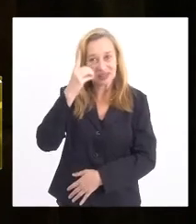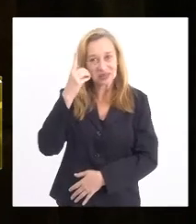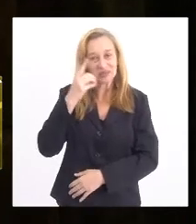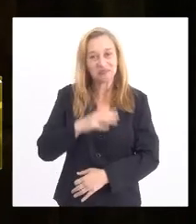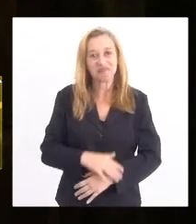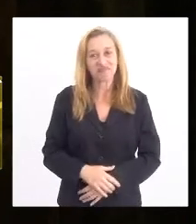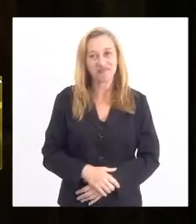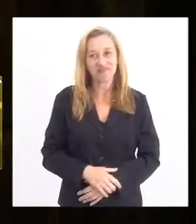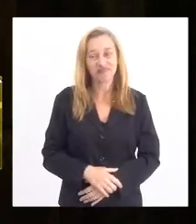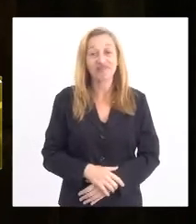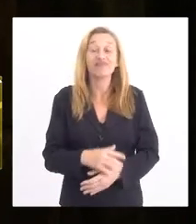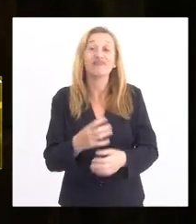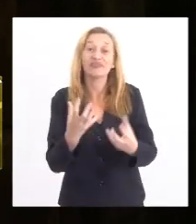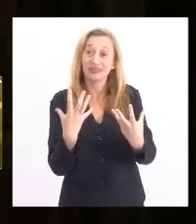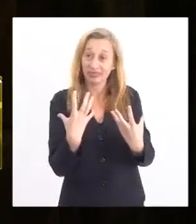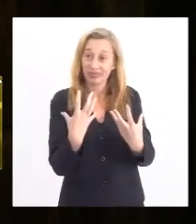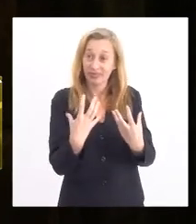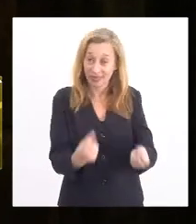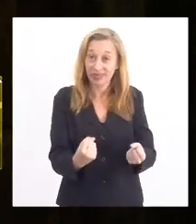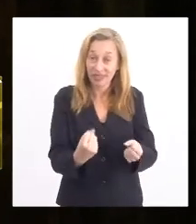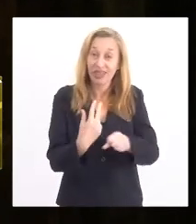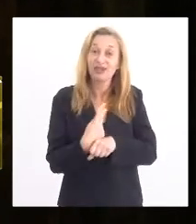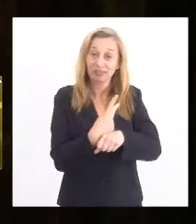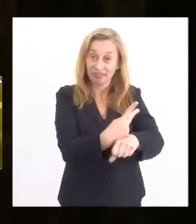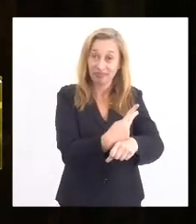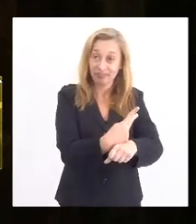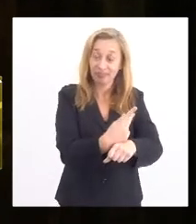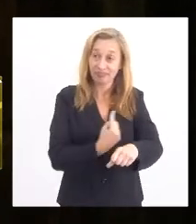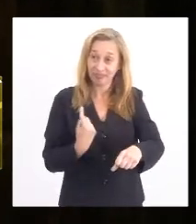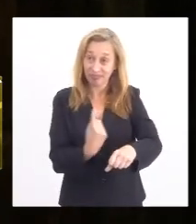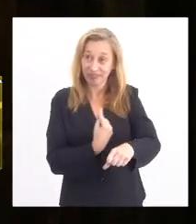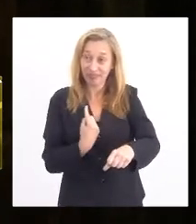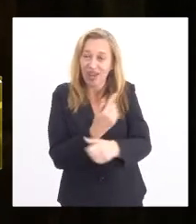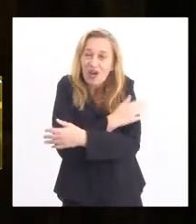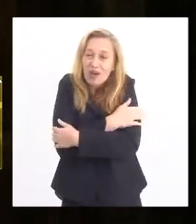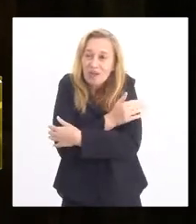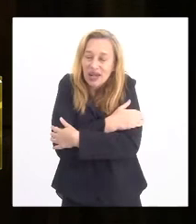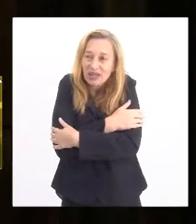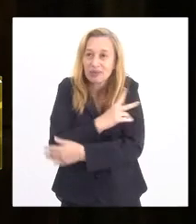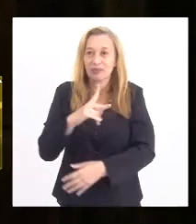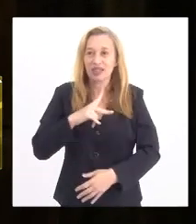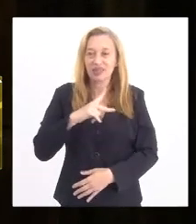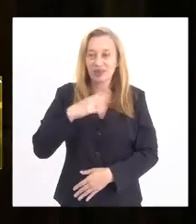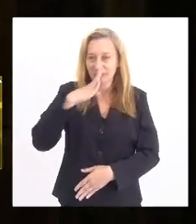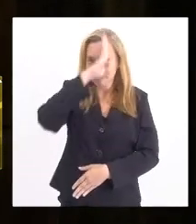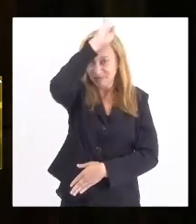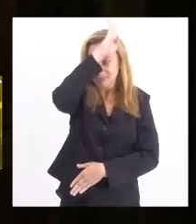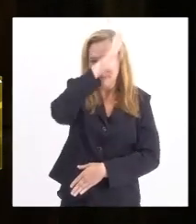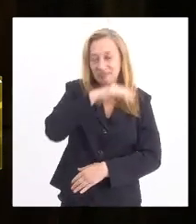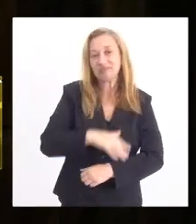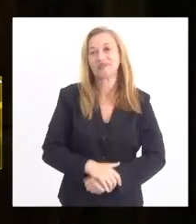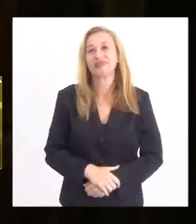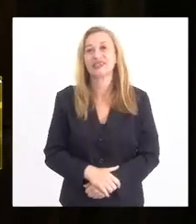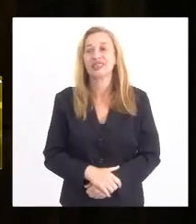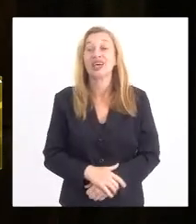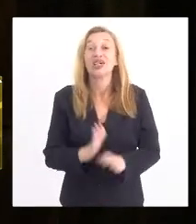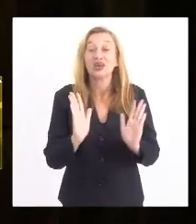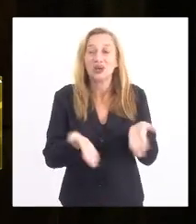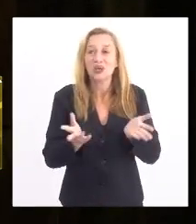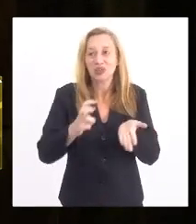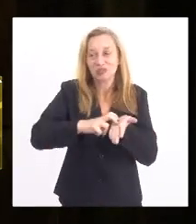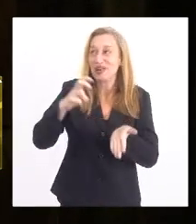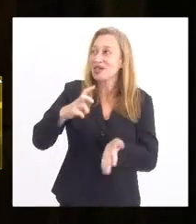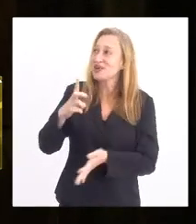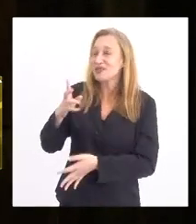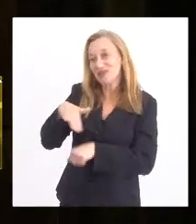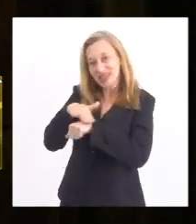que concordaram com o nosso título trazer o abraço pessoal do presidente Jair bolsonaro que hoje de